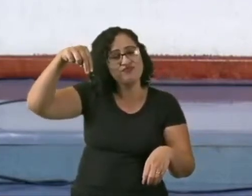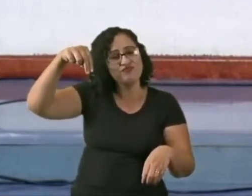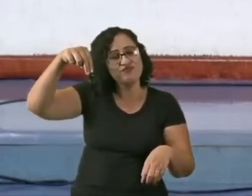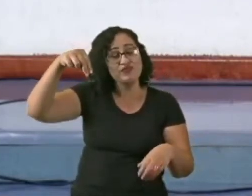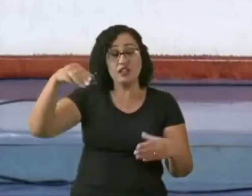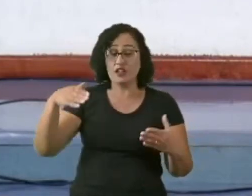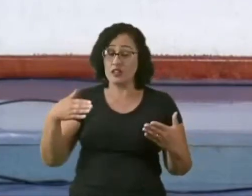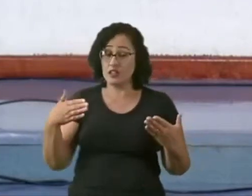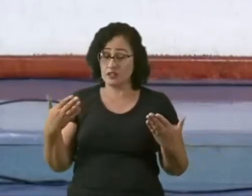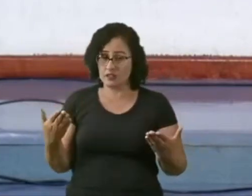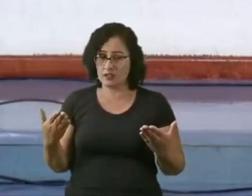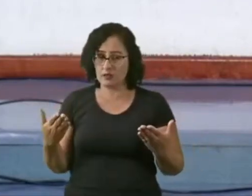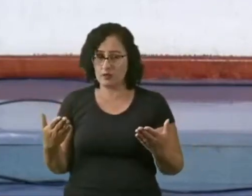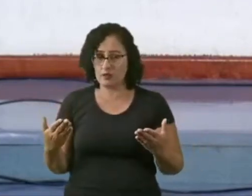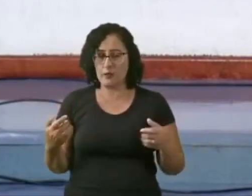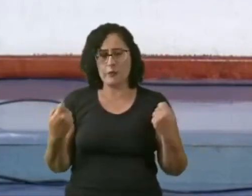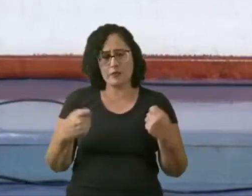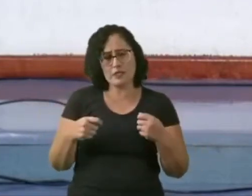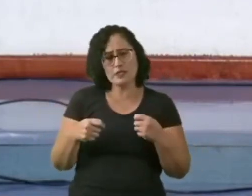vida,